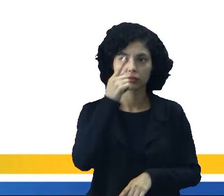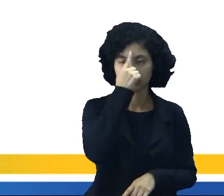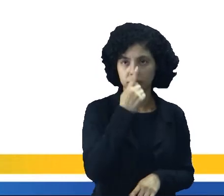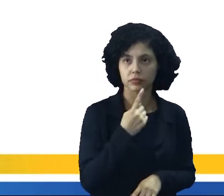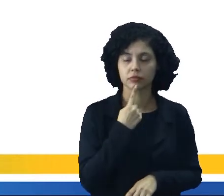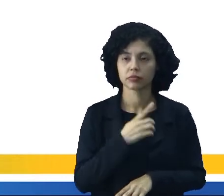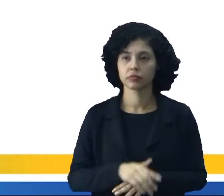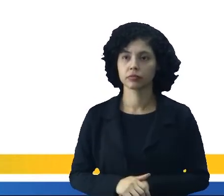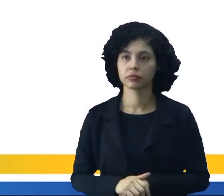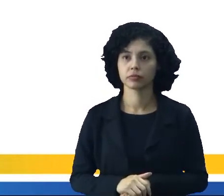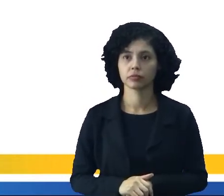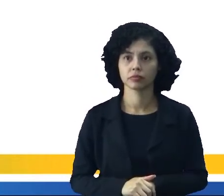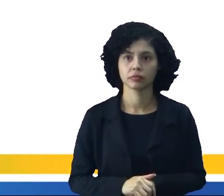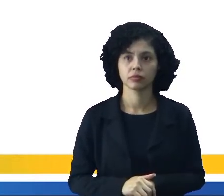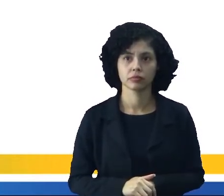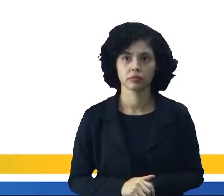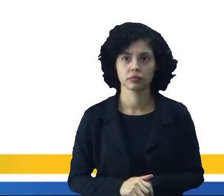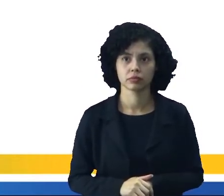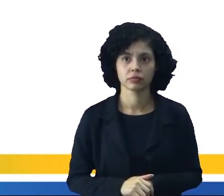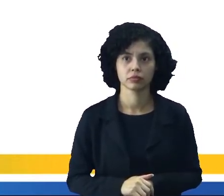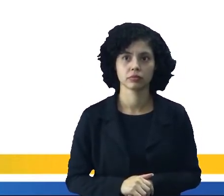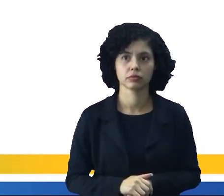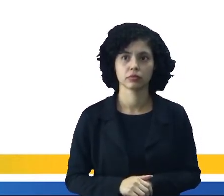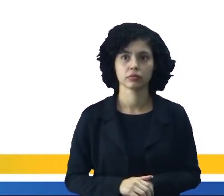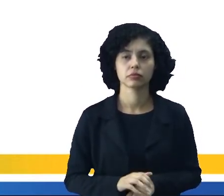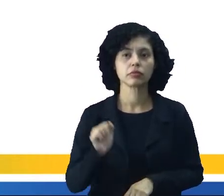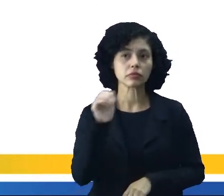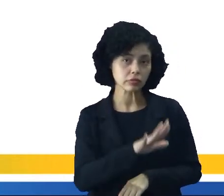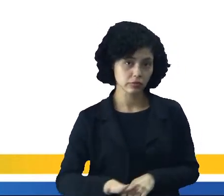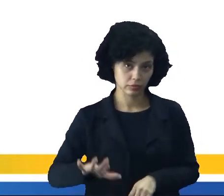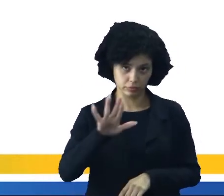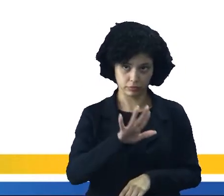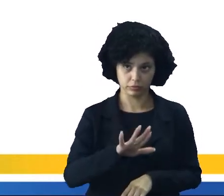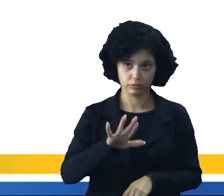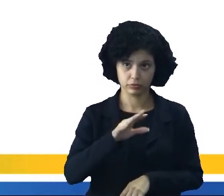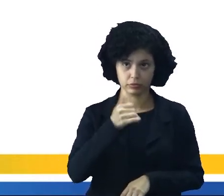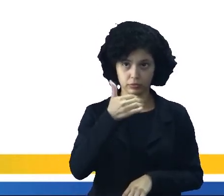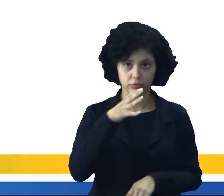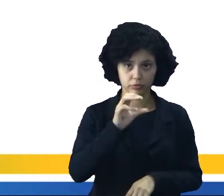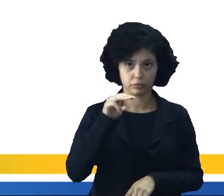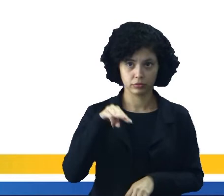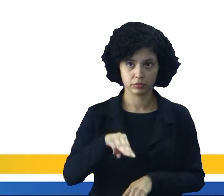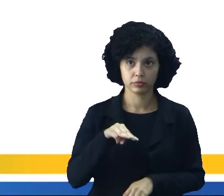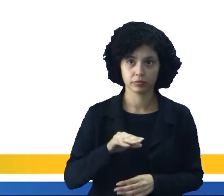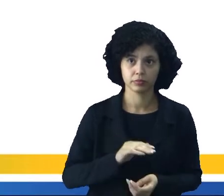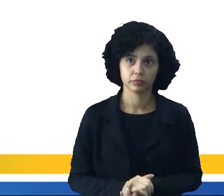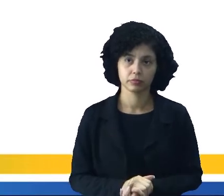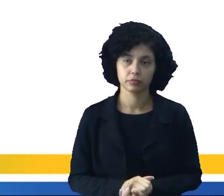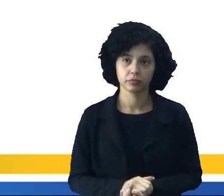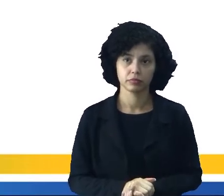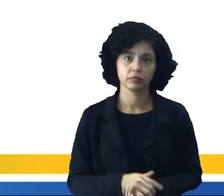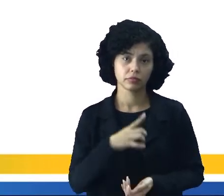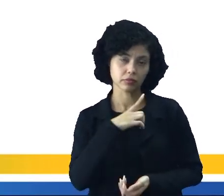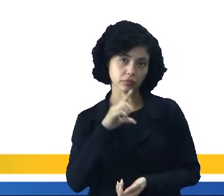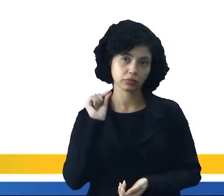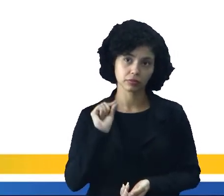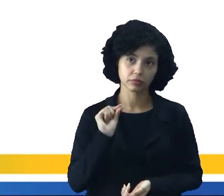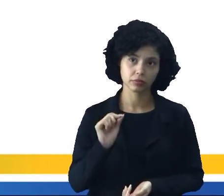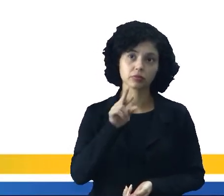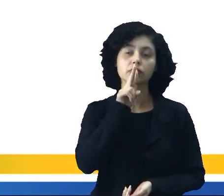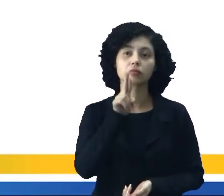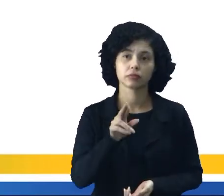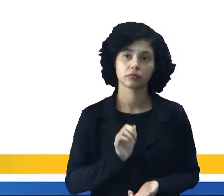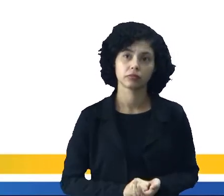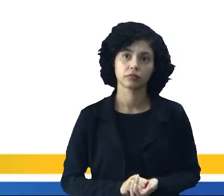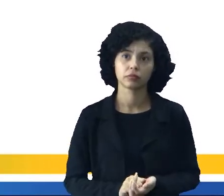temos aqui uma figura área da região com raio de 10 metros nós temos Vamos